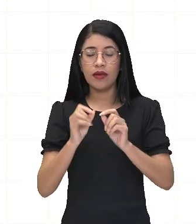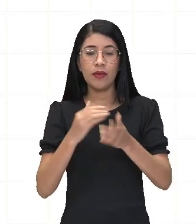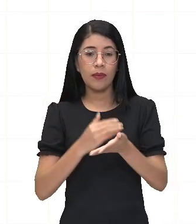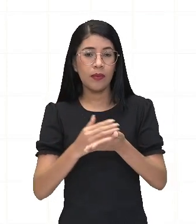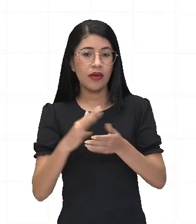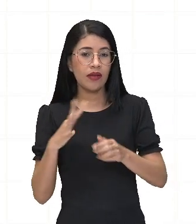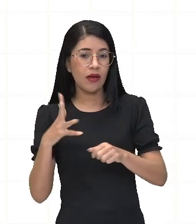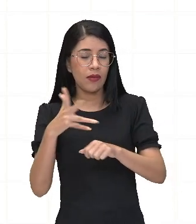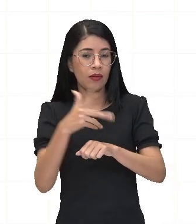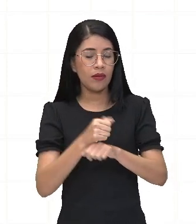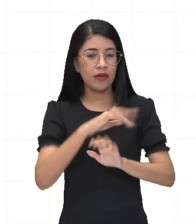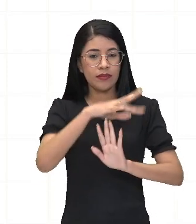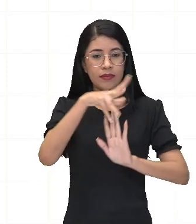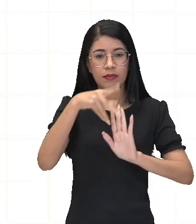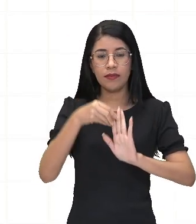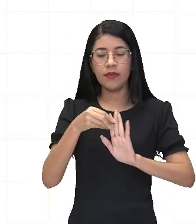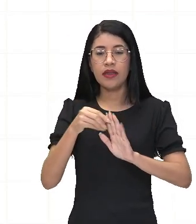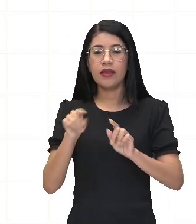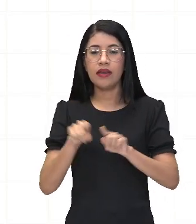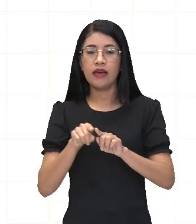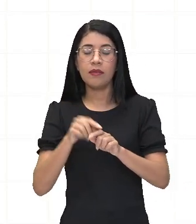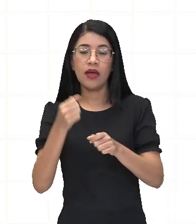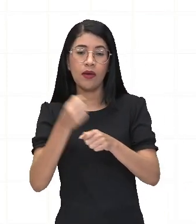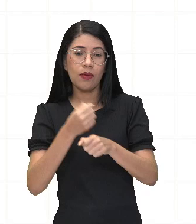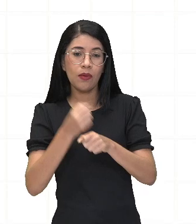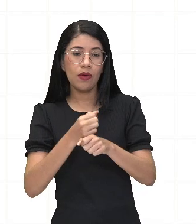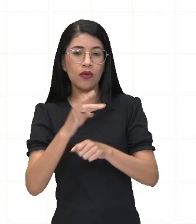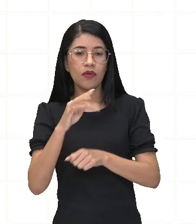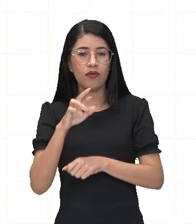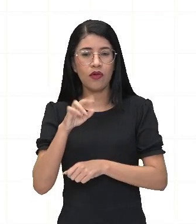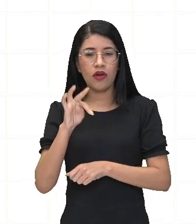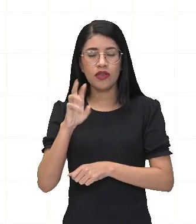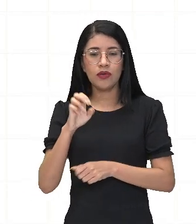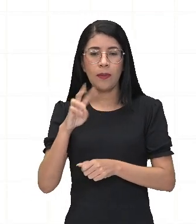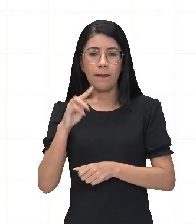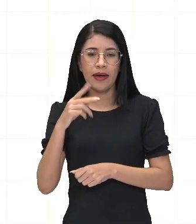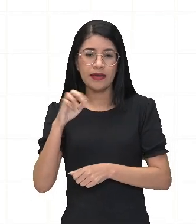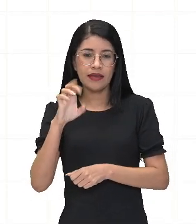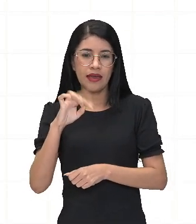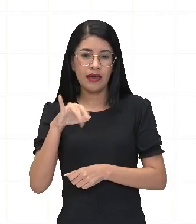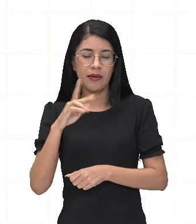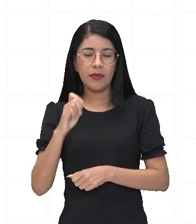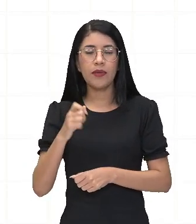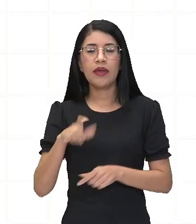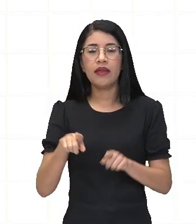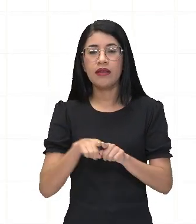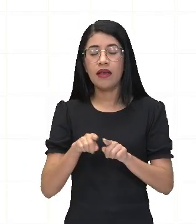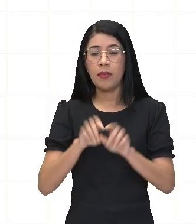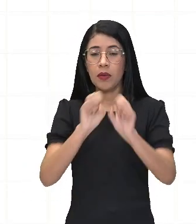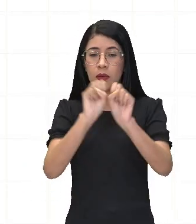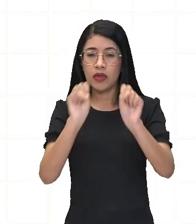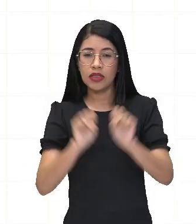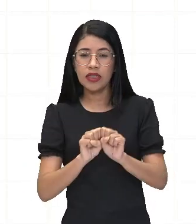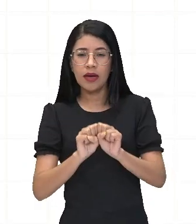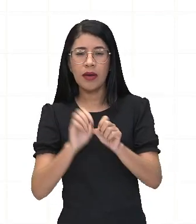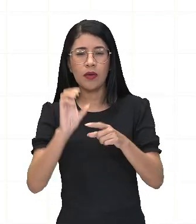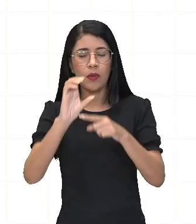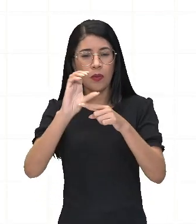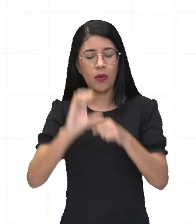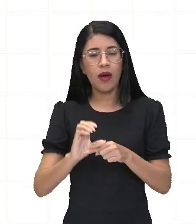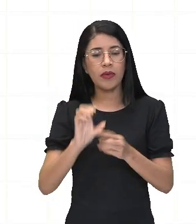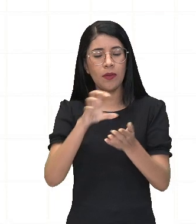da colonização da Amazônia, a construção do Forte do Presépio em 1616 e o sistema de capitães de aldeia